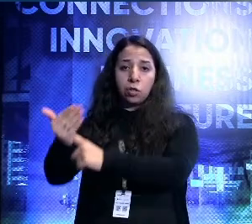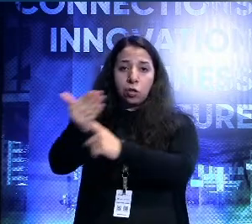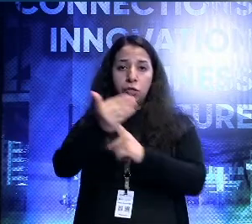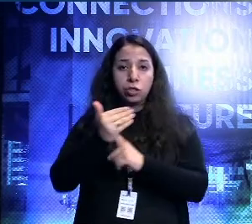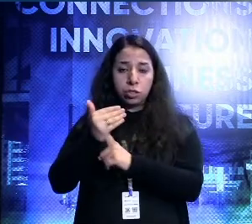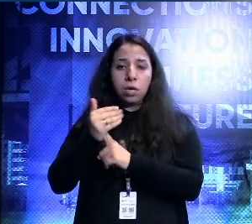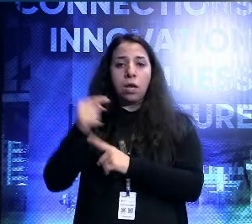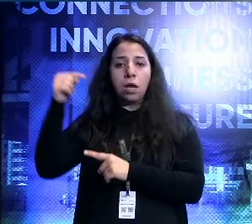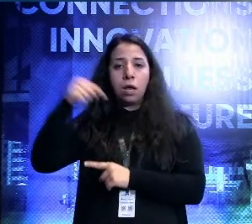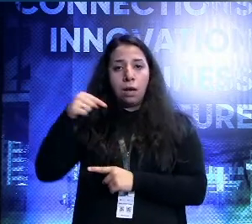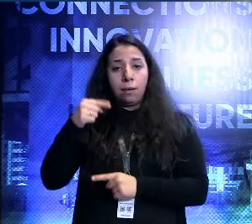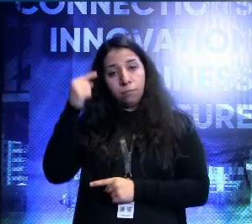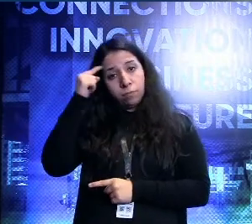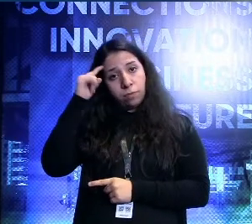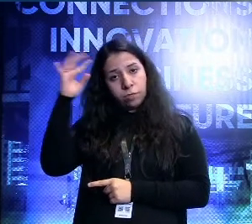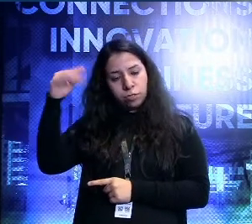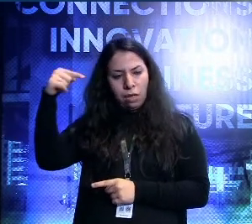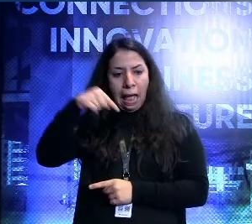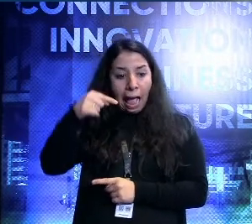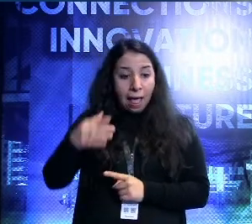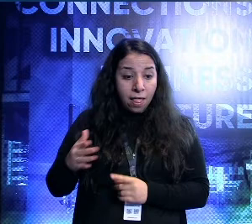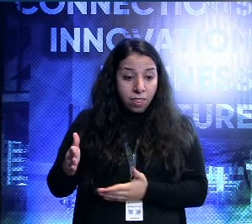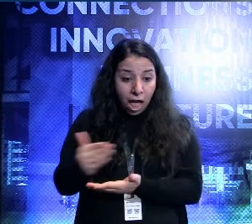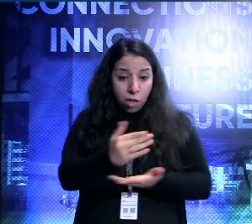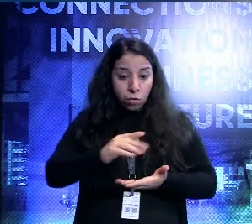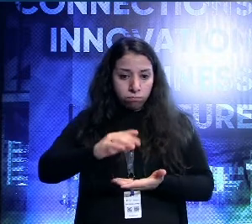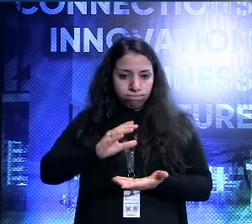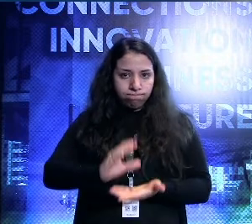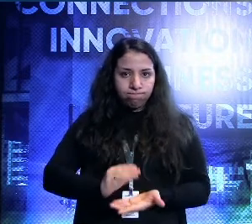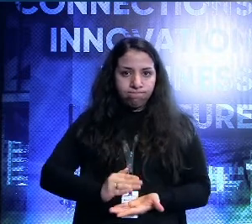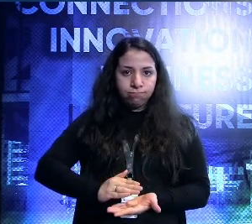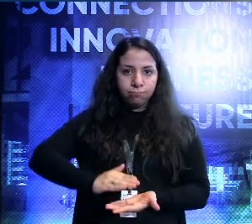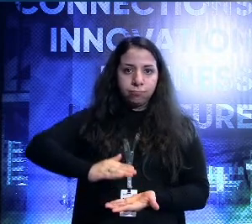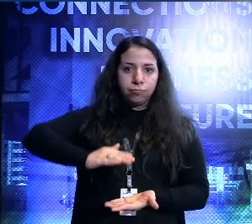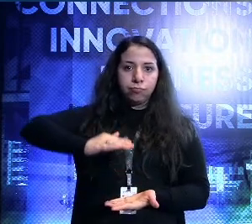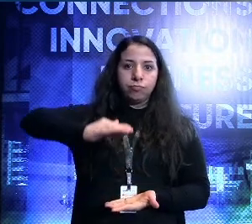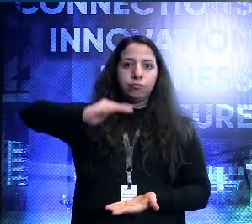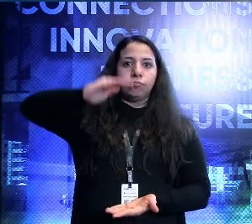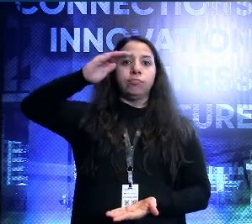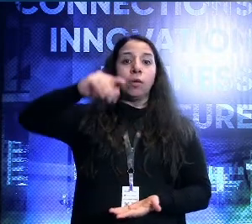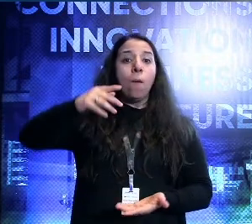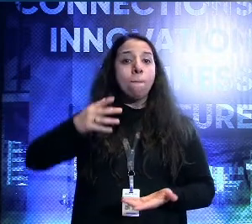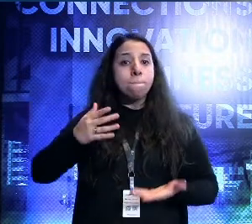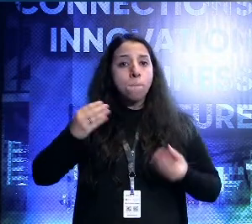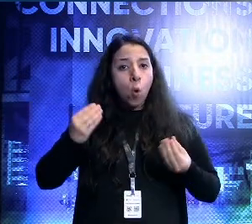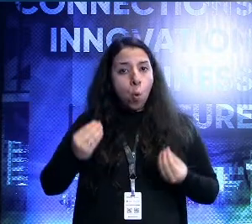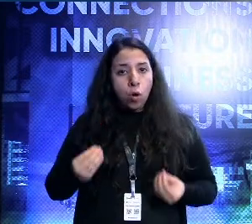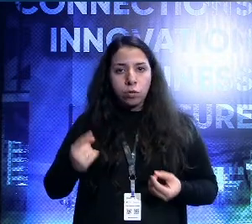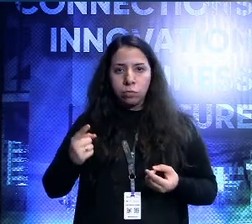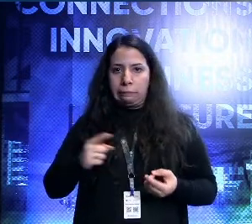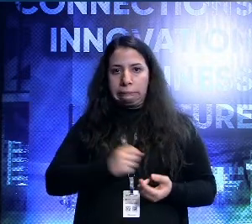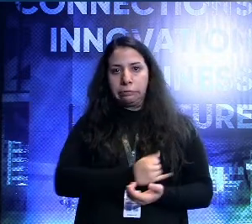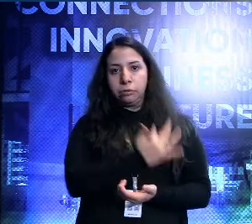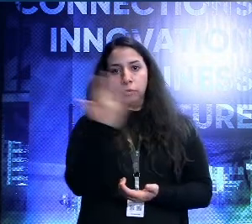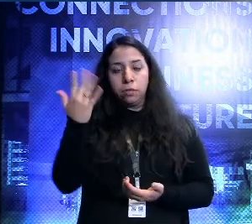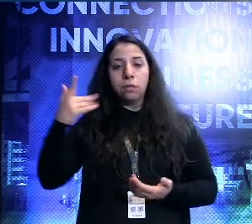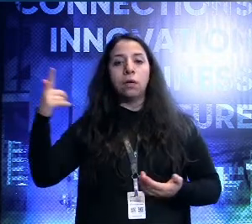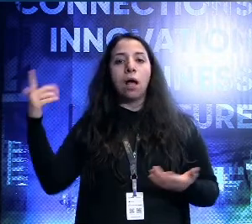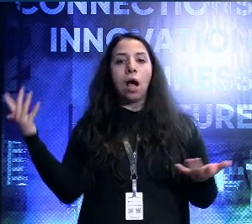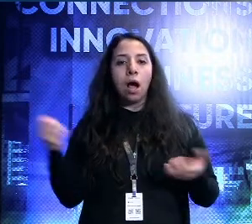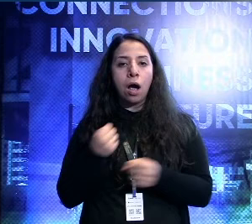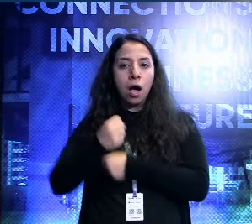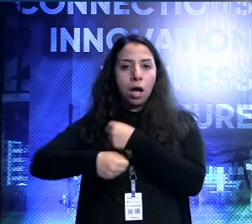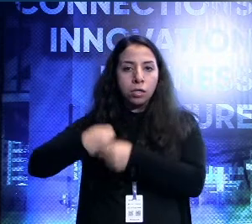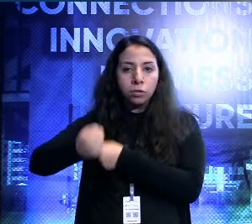ideia, cresceu basicamente números absurdos aí nesses últimos anos. E a gente tem, então, de fato, um time de